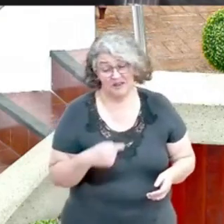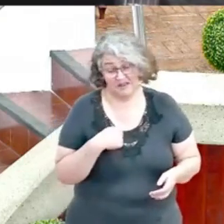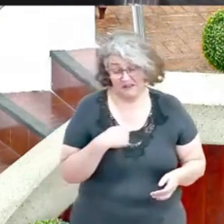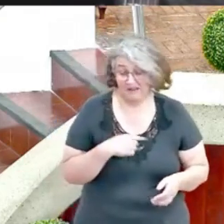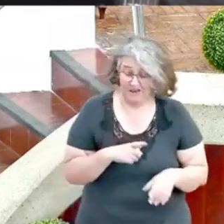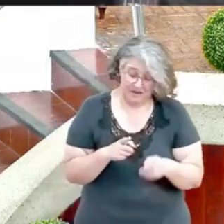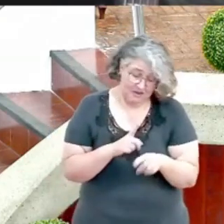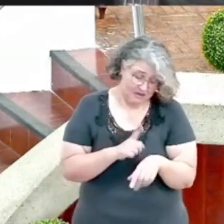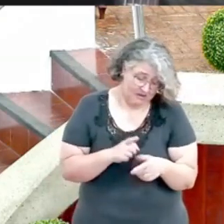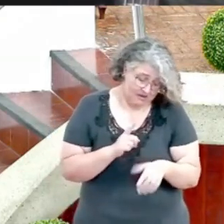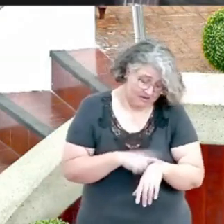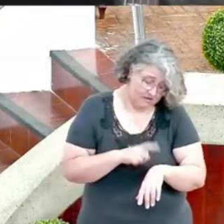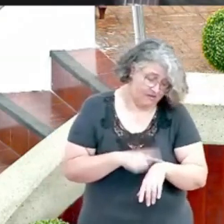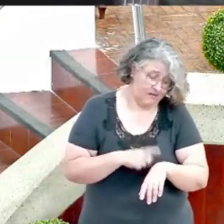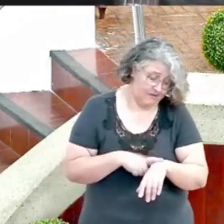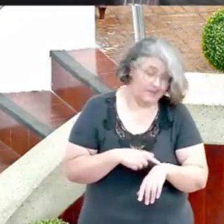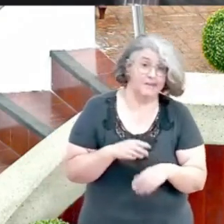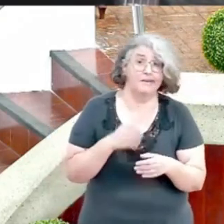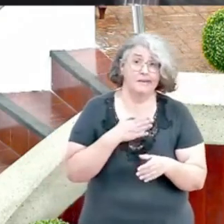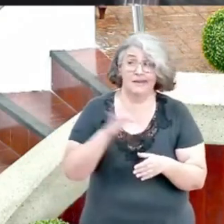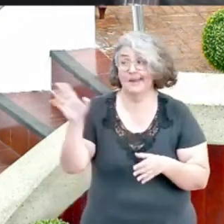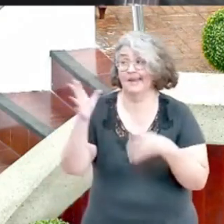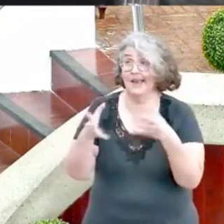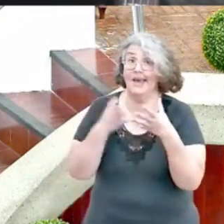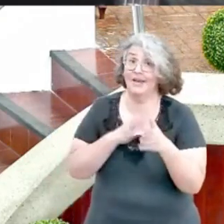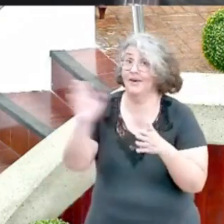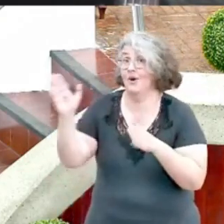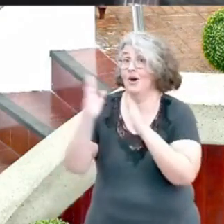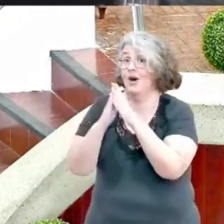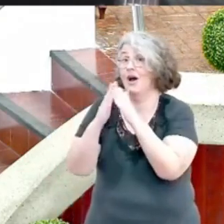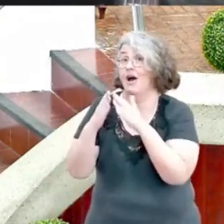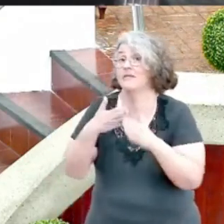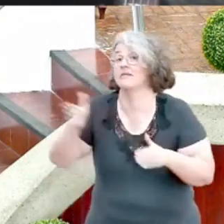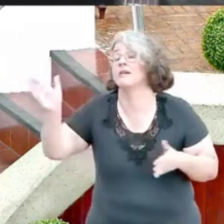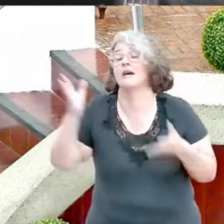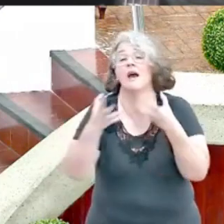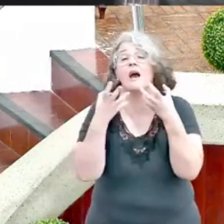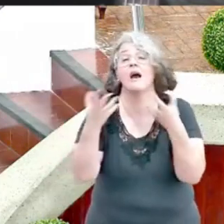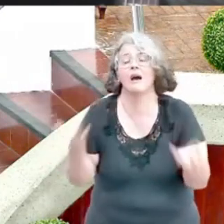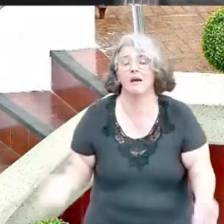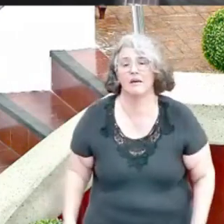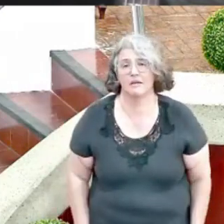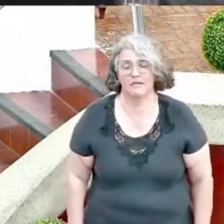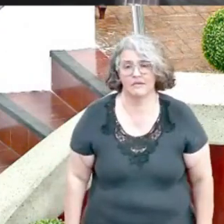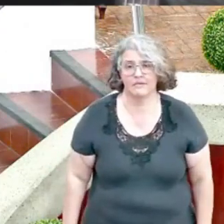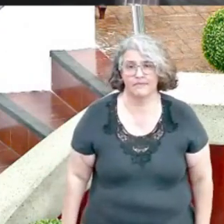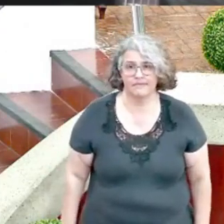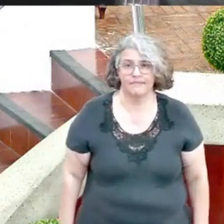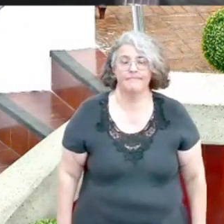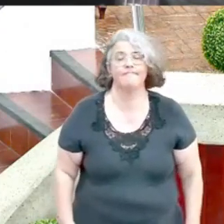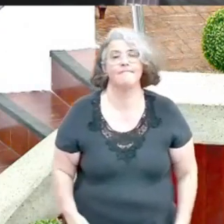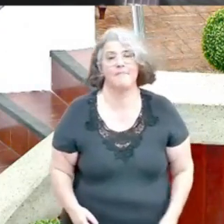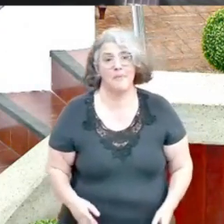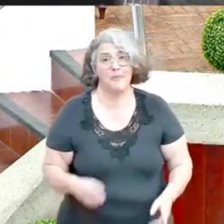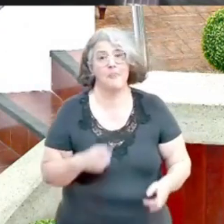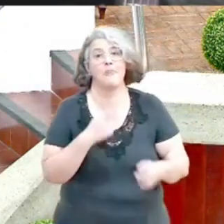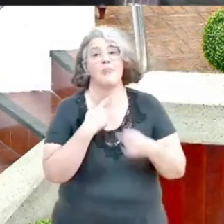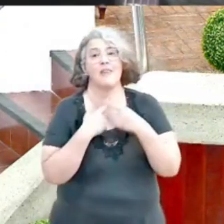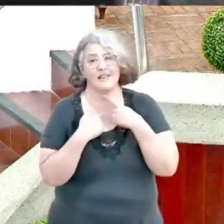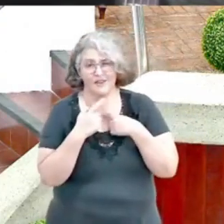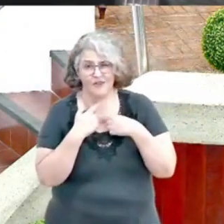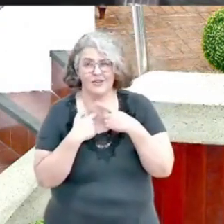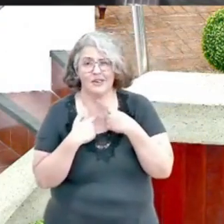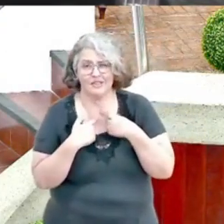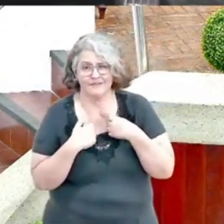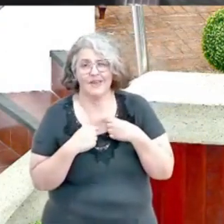E eu preciso dizer a você que essa é exatamente a vontade de